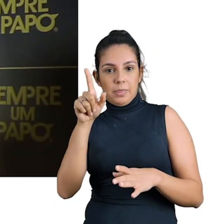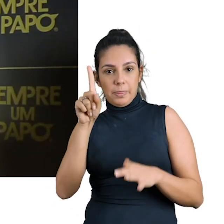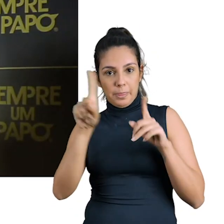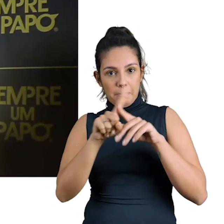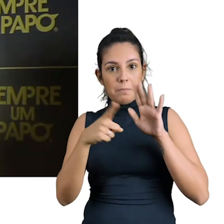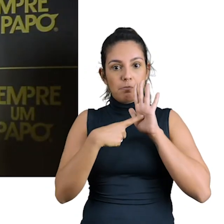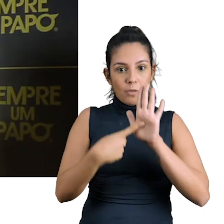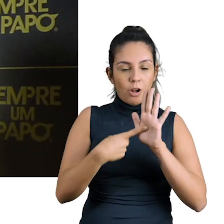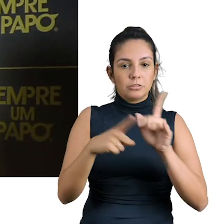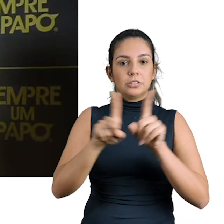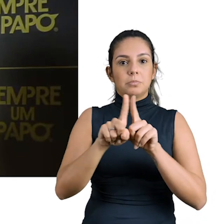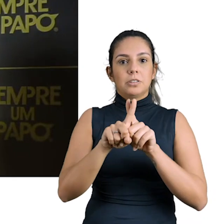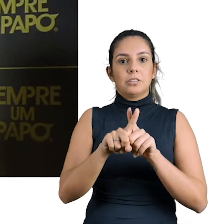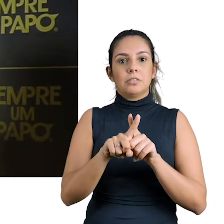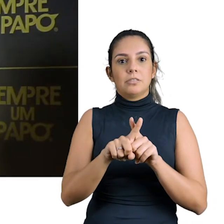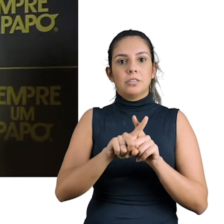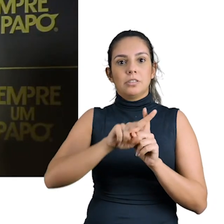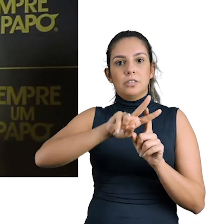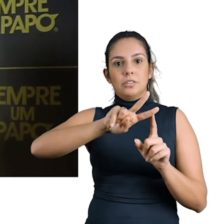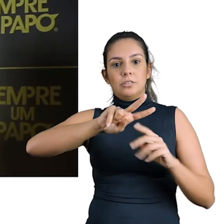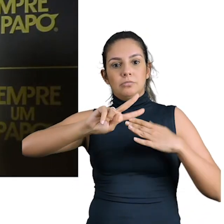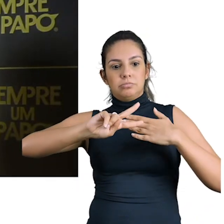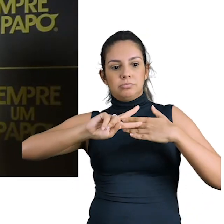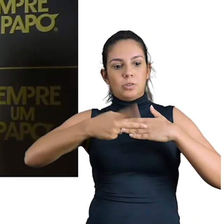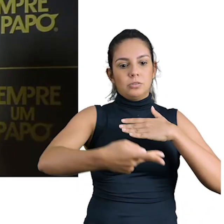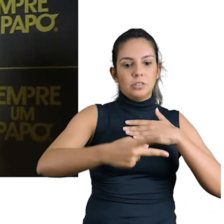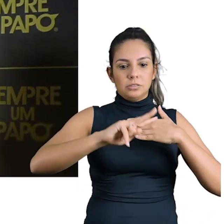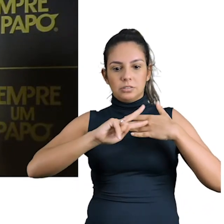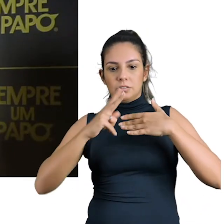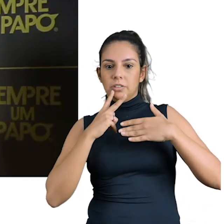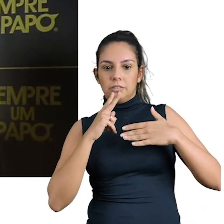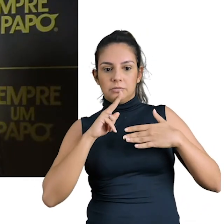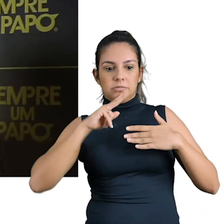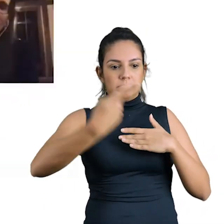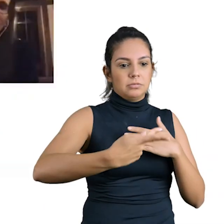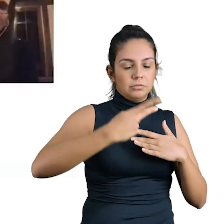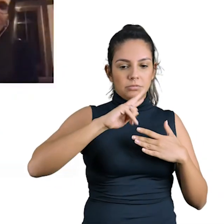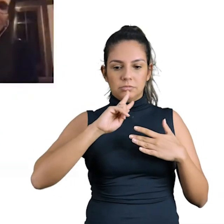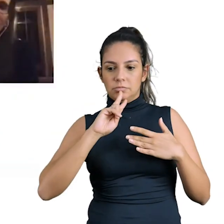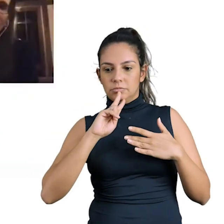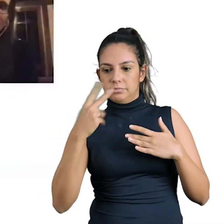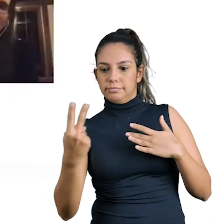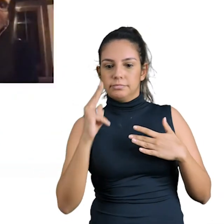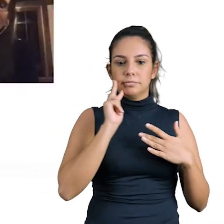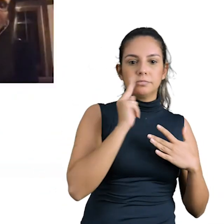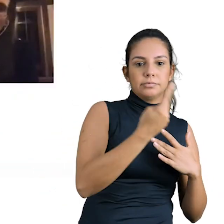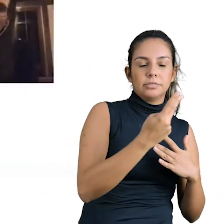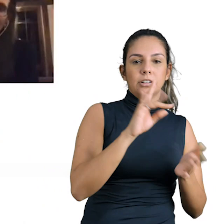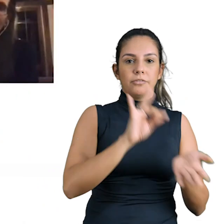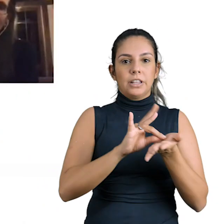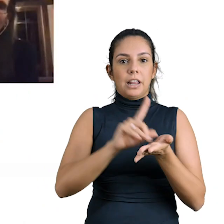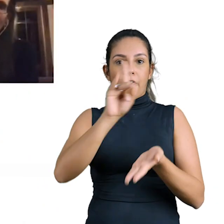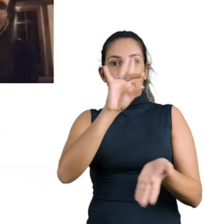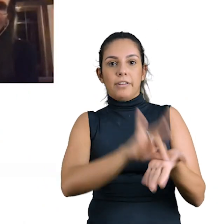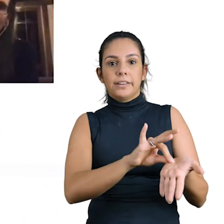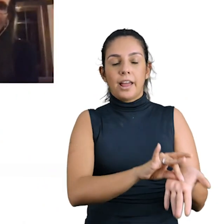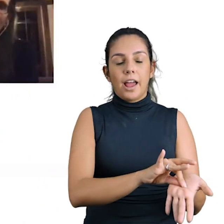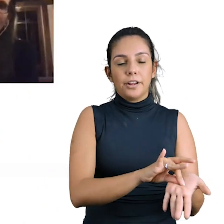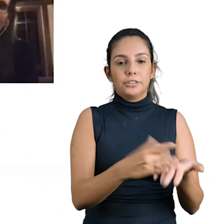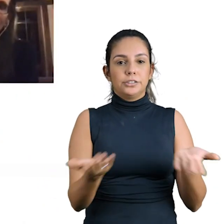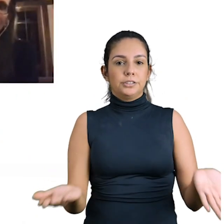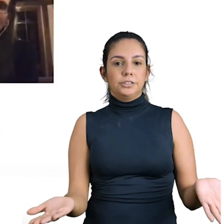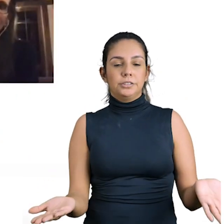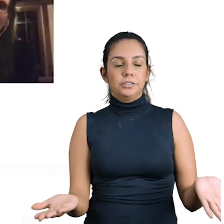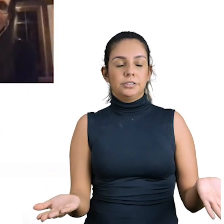expondo as contradições a um ponto insuportável. Porque a verdade não é mais verdade, deixa